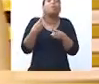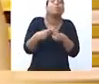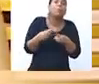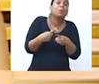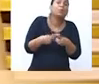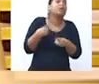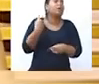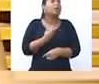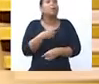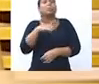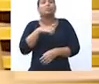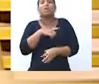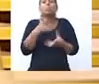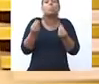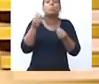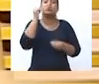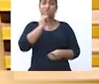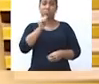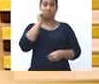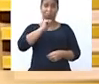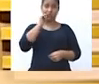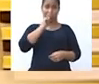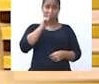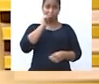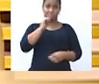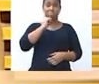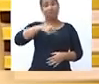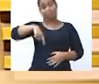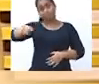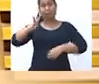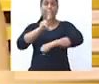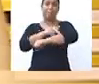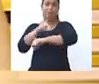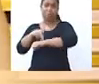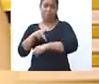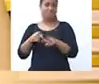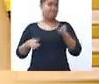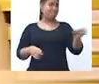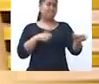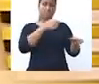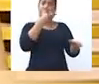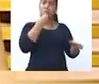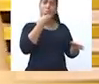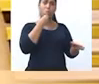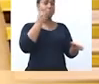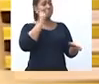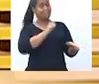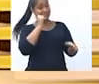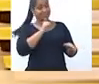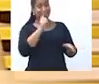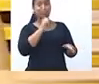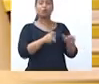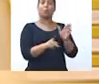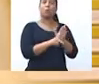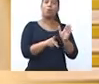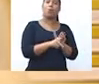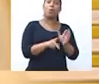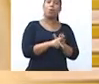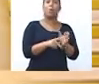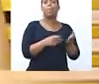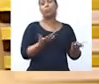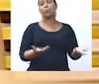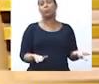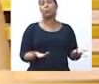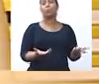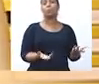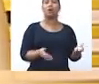que a gente tem tantas meninas indo para a pedagogia e não temos meninas, por exemplo, no nosso caso mais